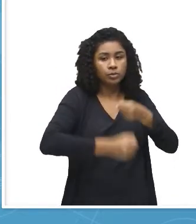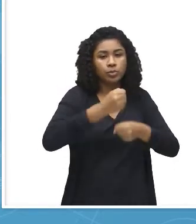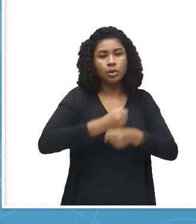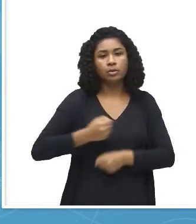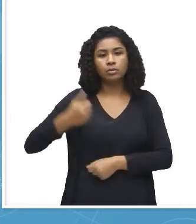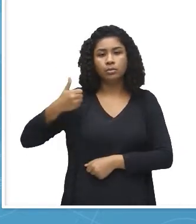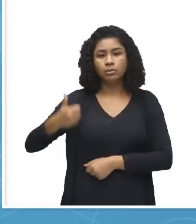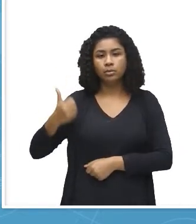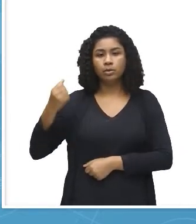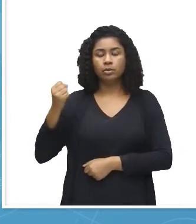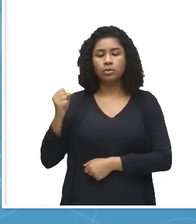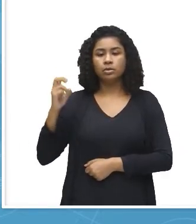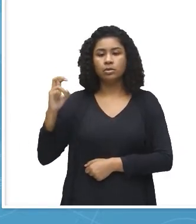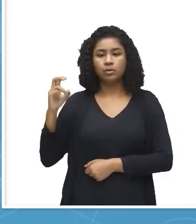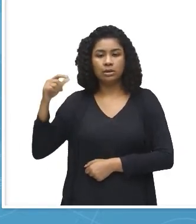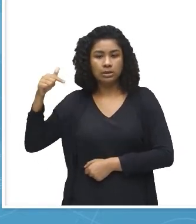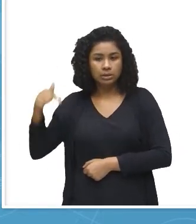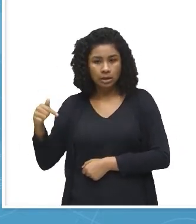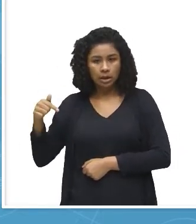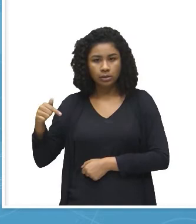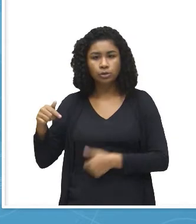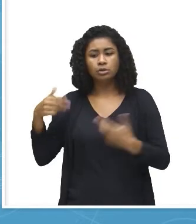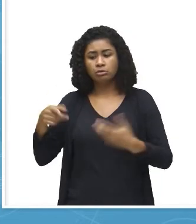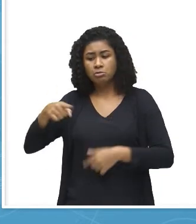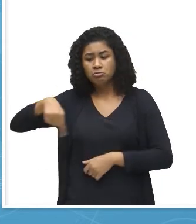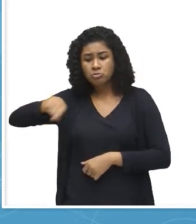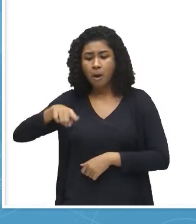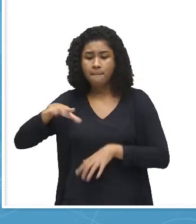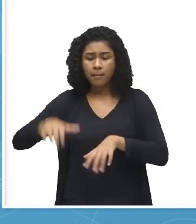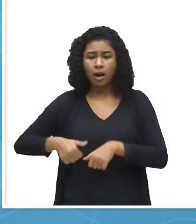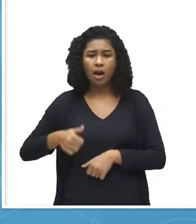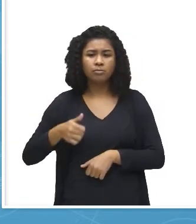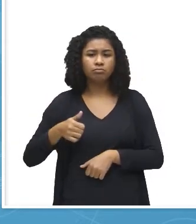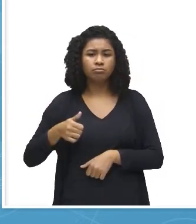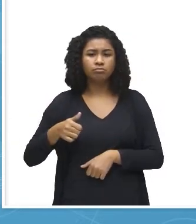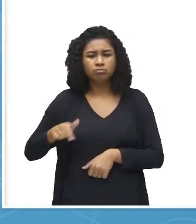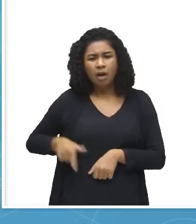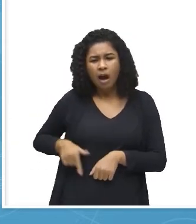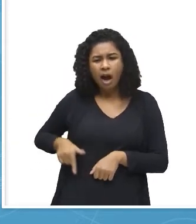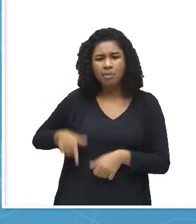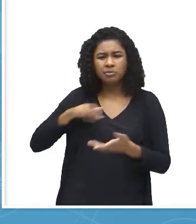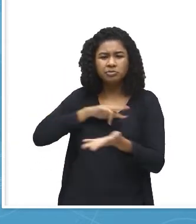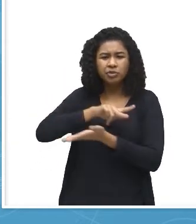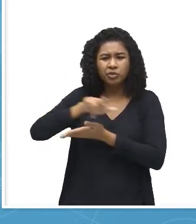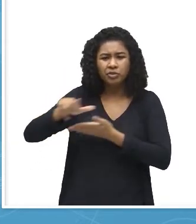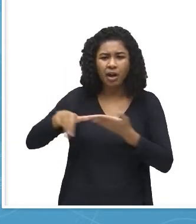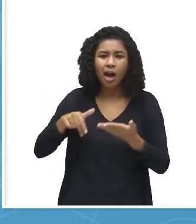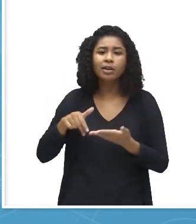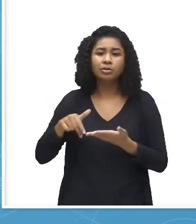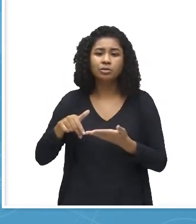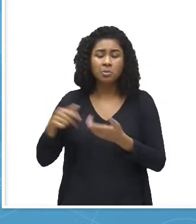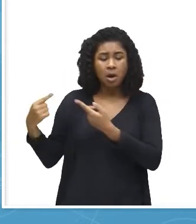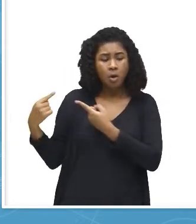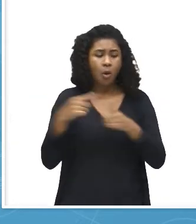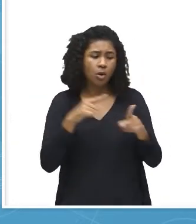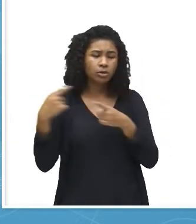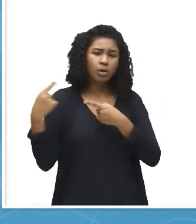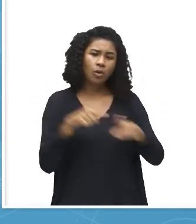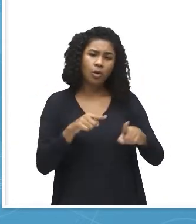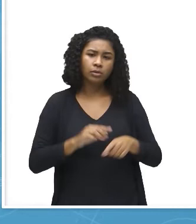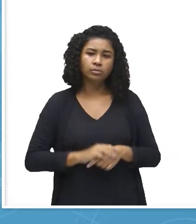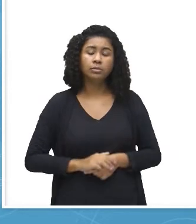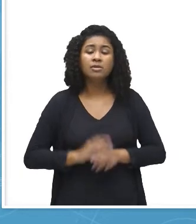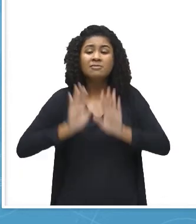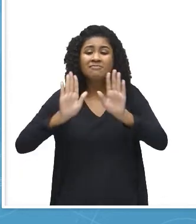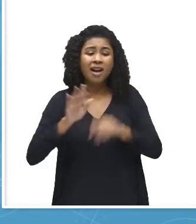pegaram em armas para combater as tropas britânicas. É óbvio, gente, que o poderio militar britânico era muito maior do que o